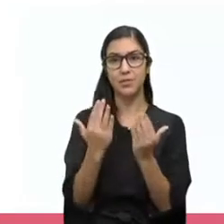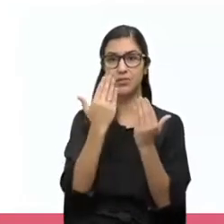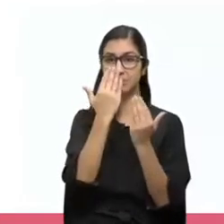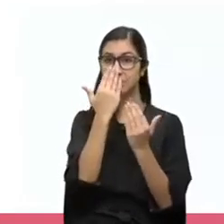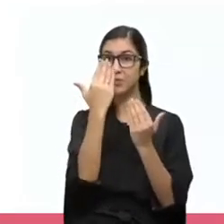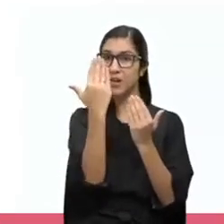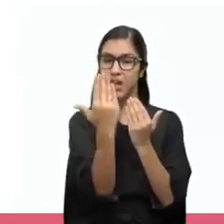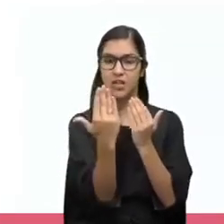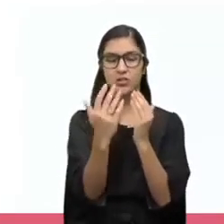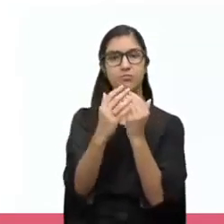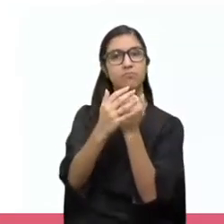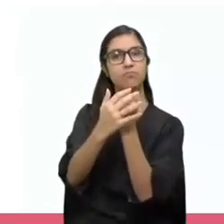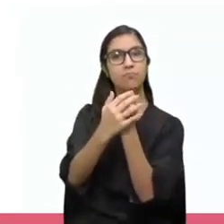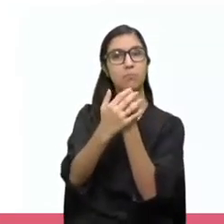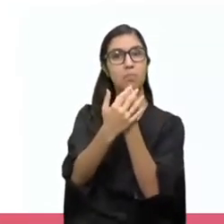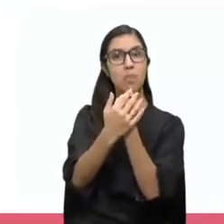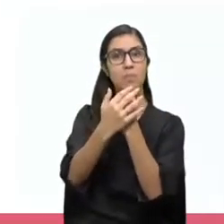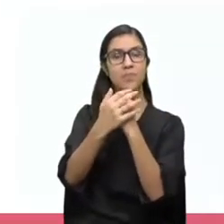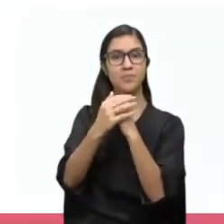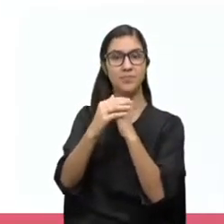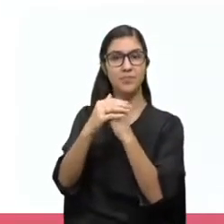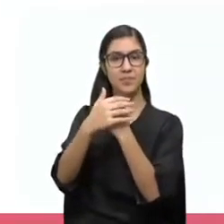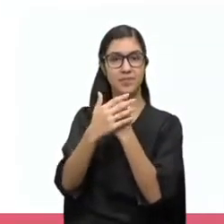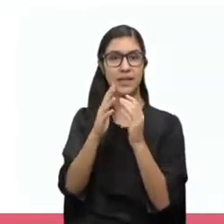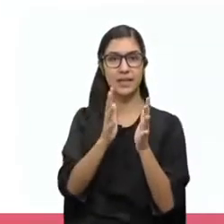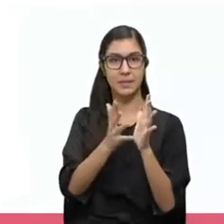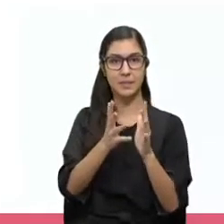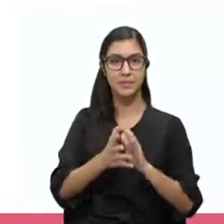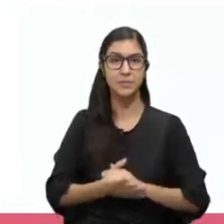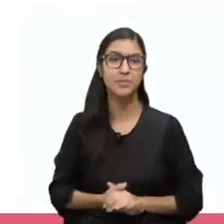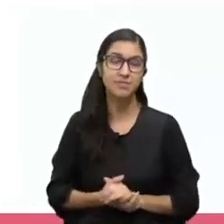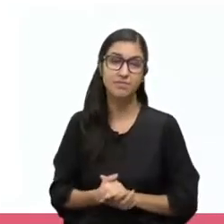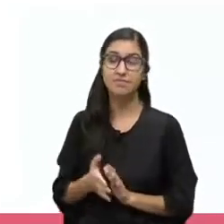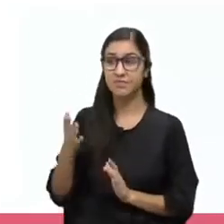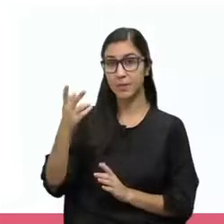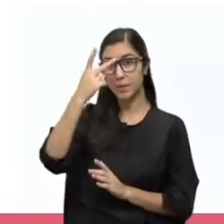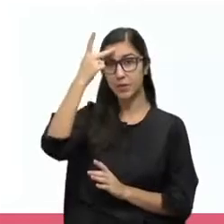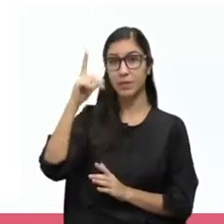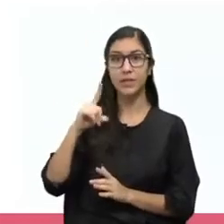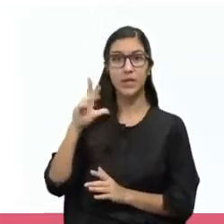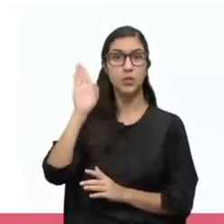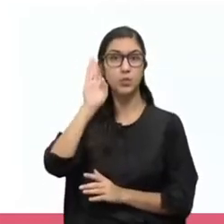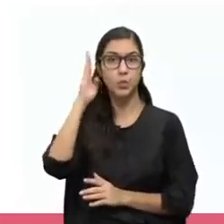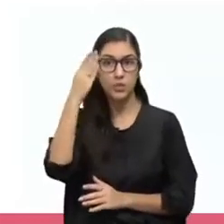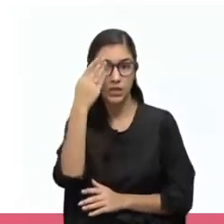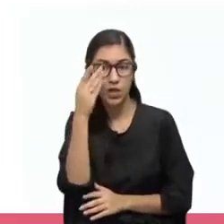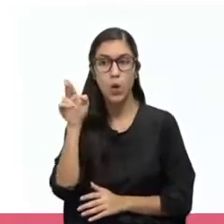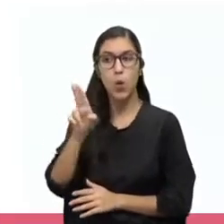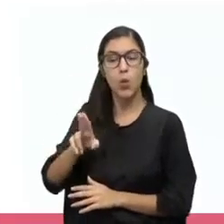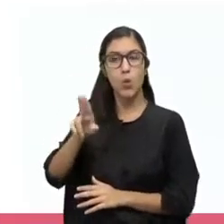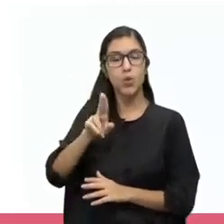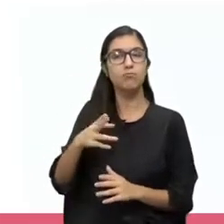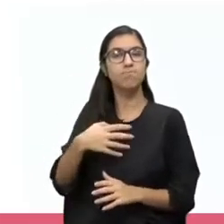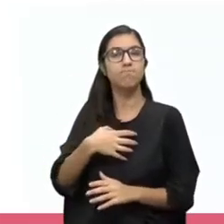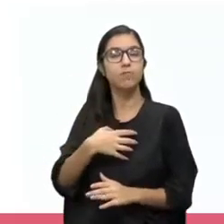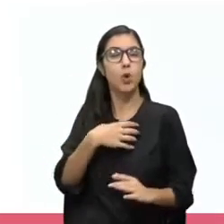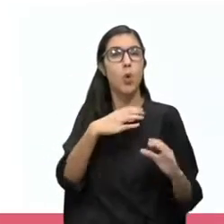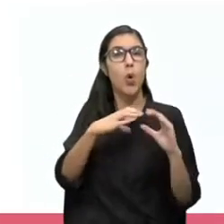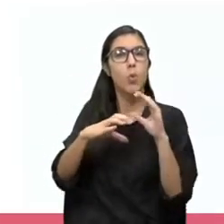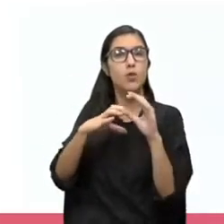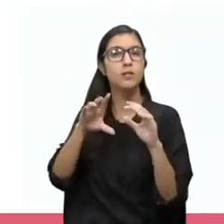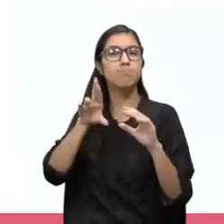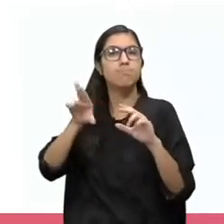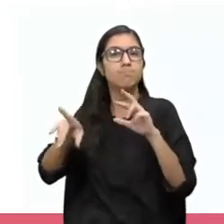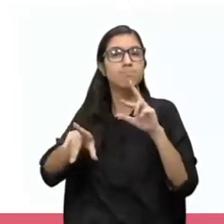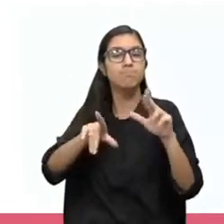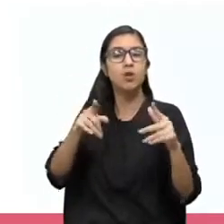guia intérprete, utilizando o Libras tátil. Então, as pessoas com surdo-cegueira adquirida utilizam diferentes formas de comunicação